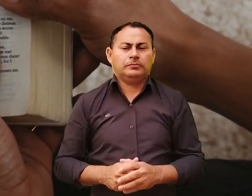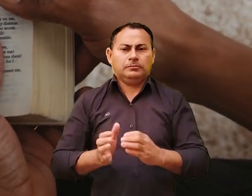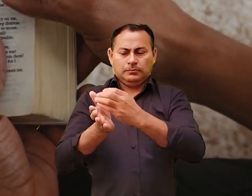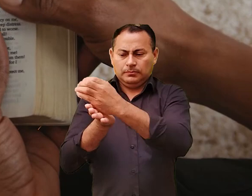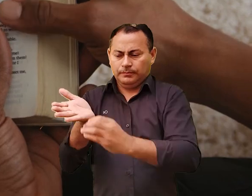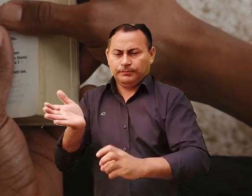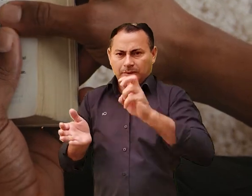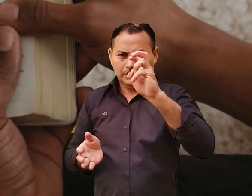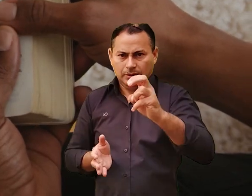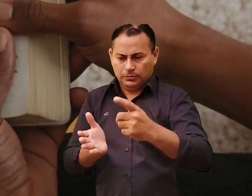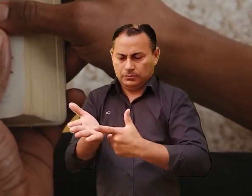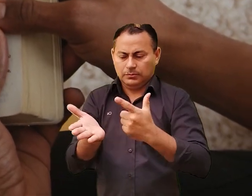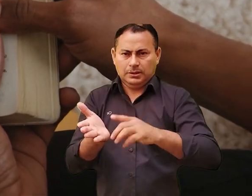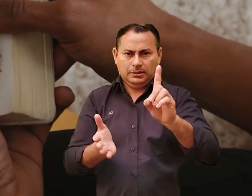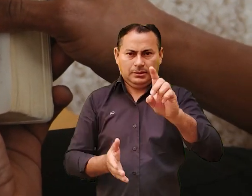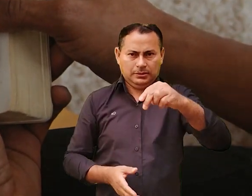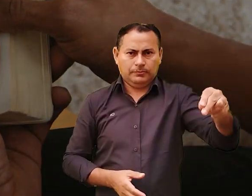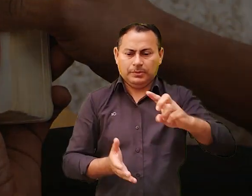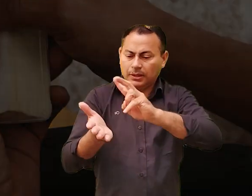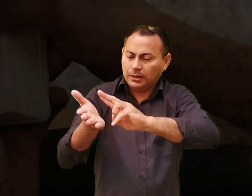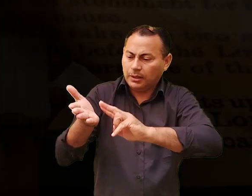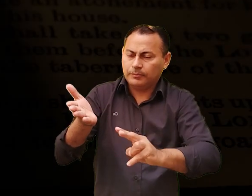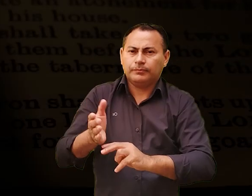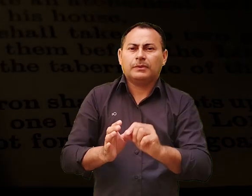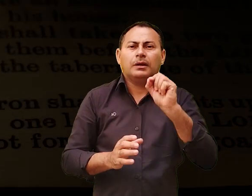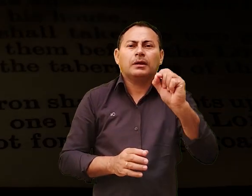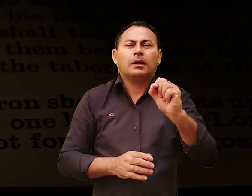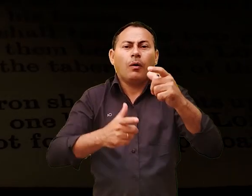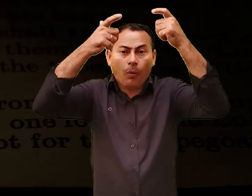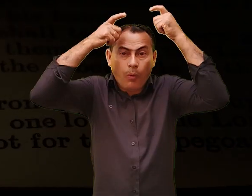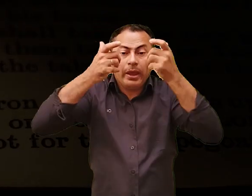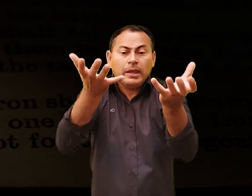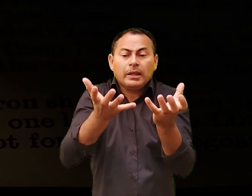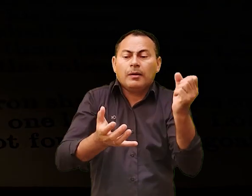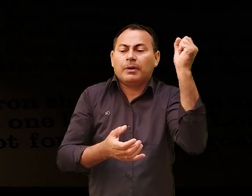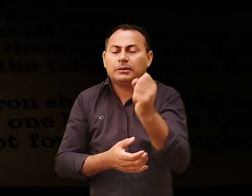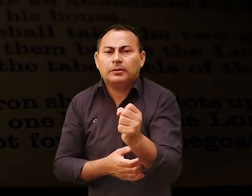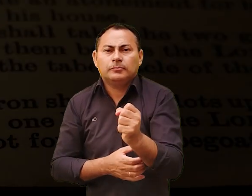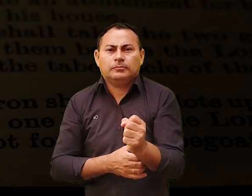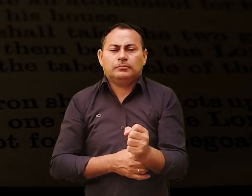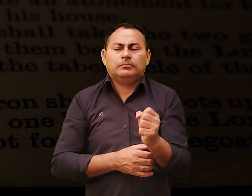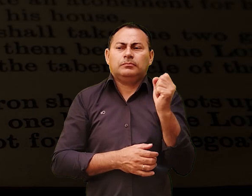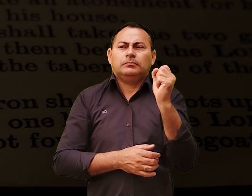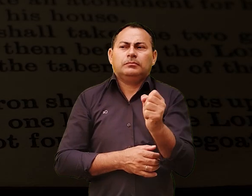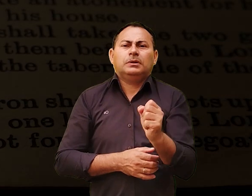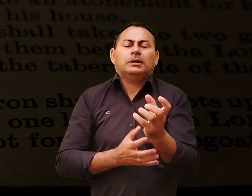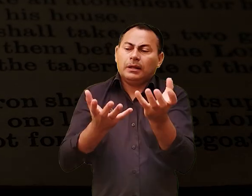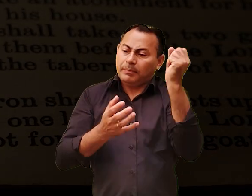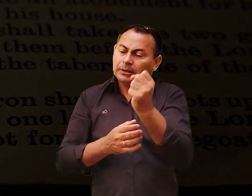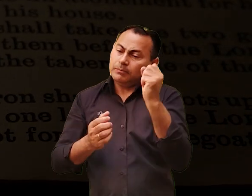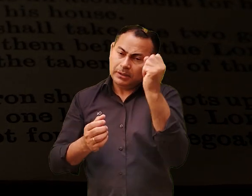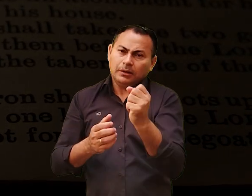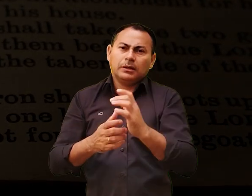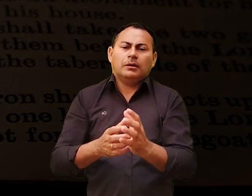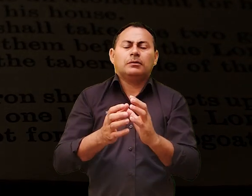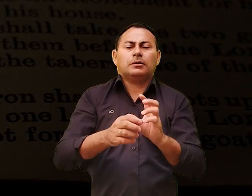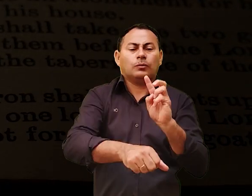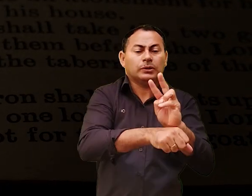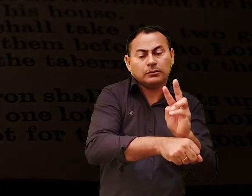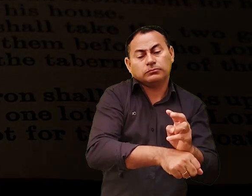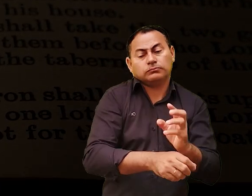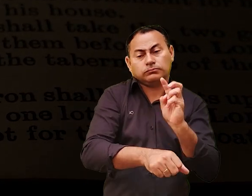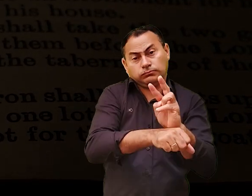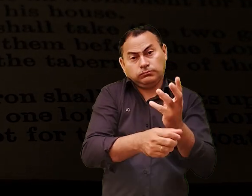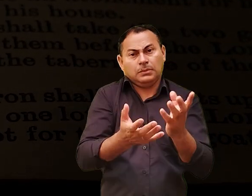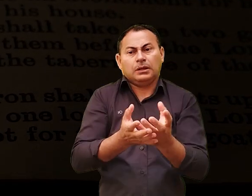No capítulo 5 do livro de Daniel lemos: a quem o rei queria matar, matava; a quem queria poupar,